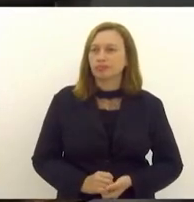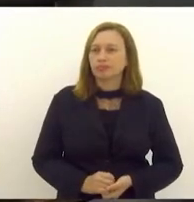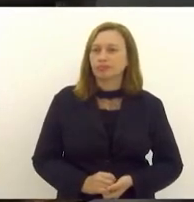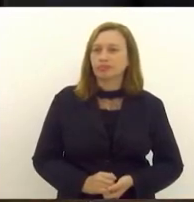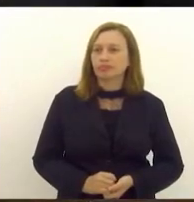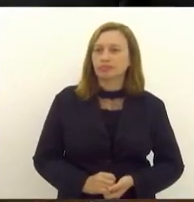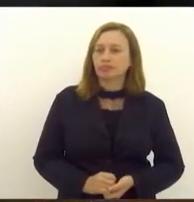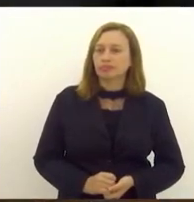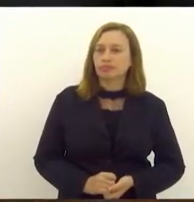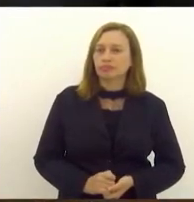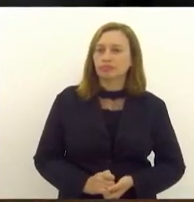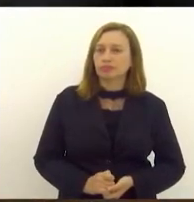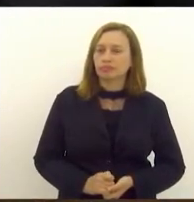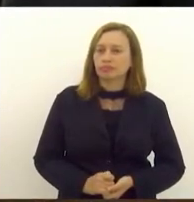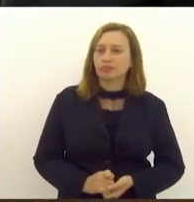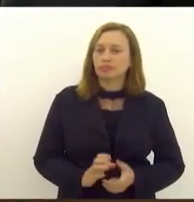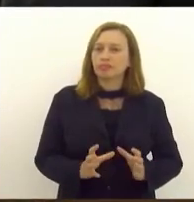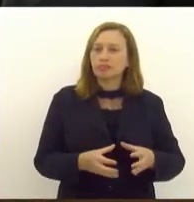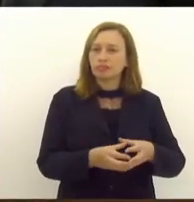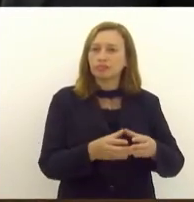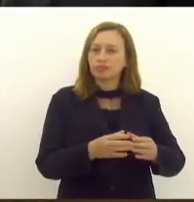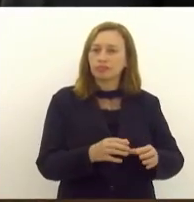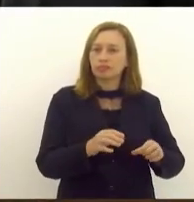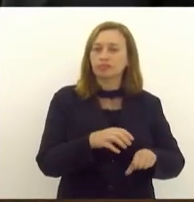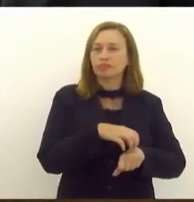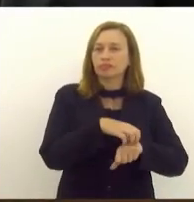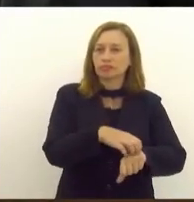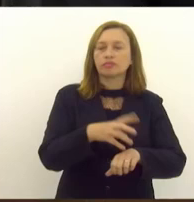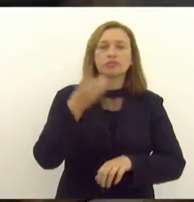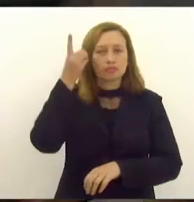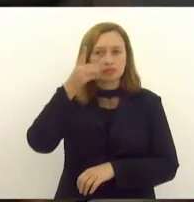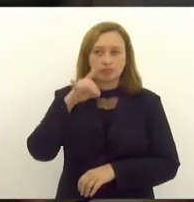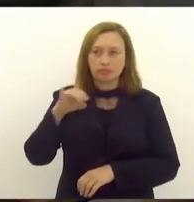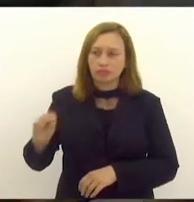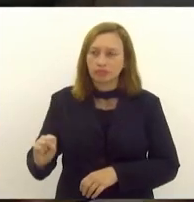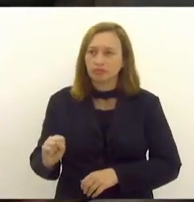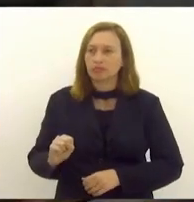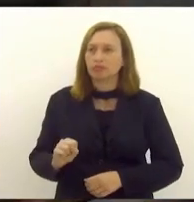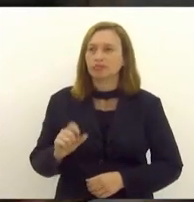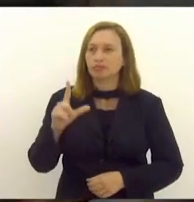pela transmissão de transporte Dionísio Lins